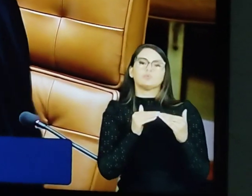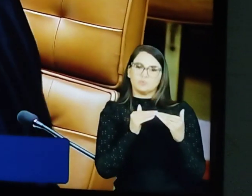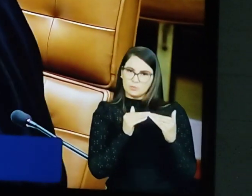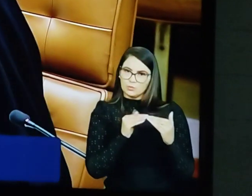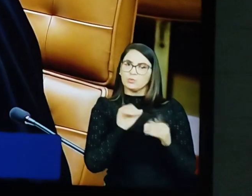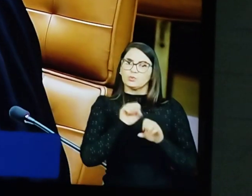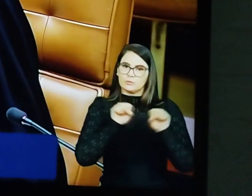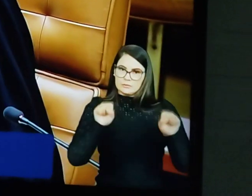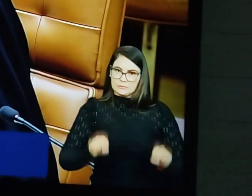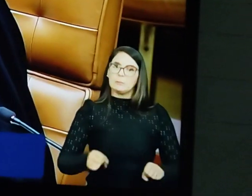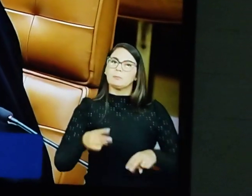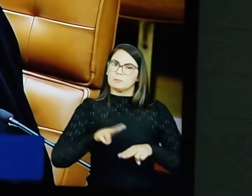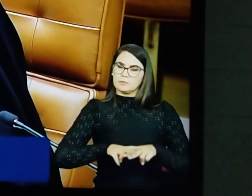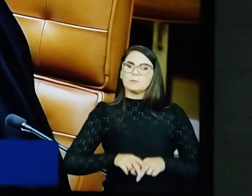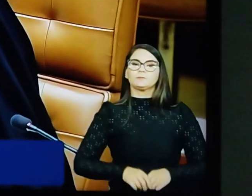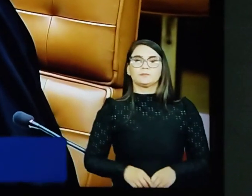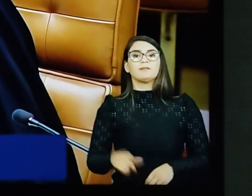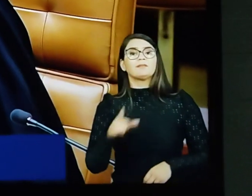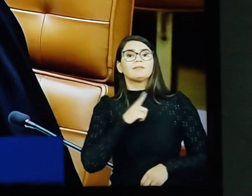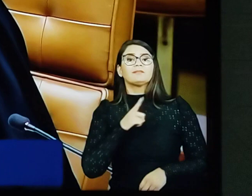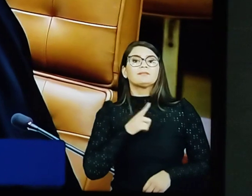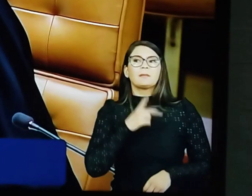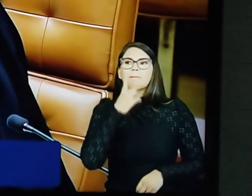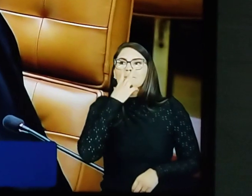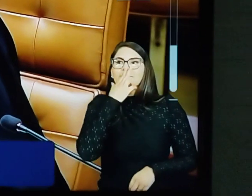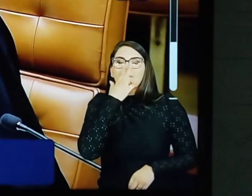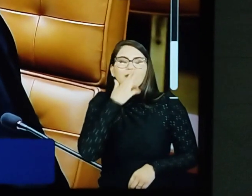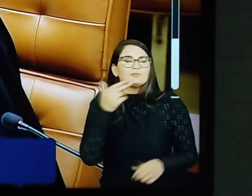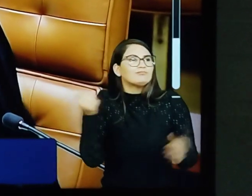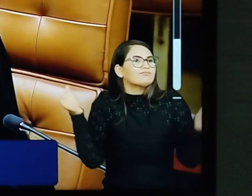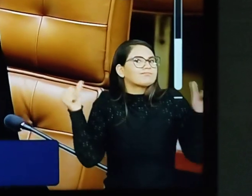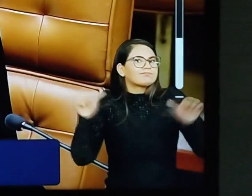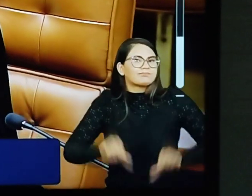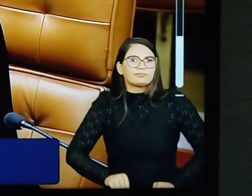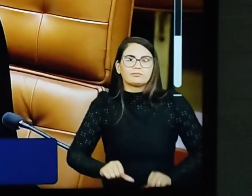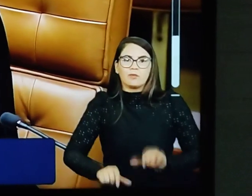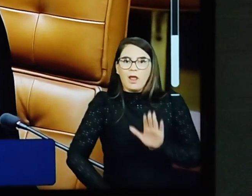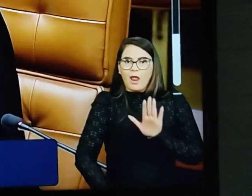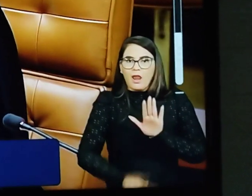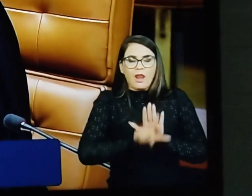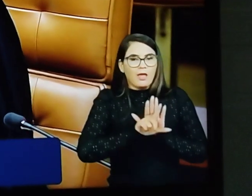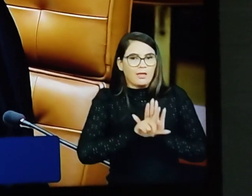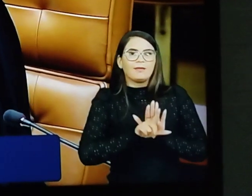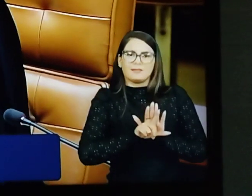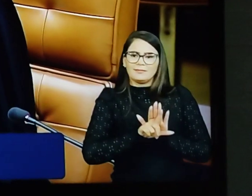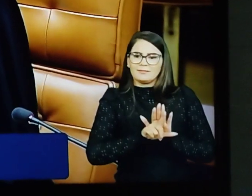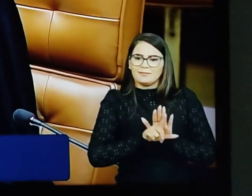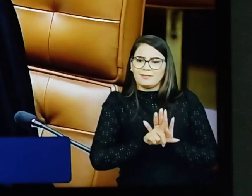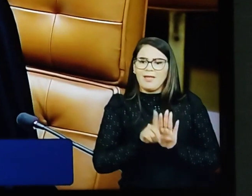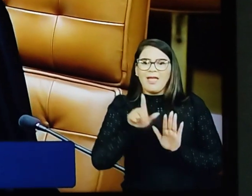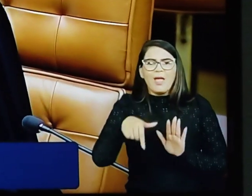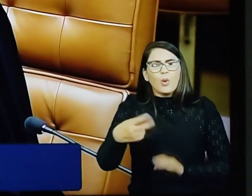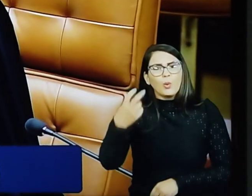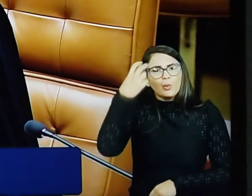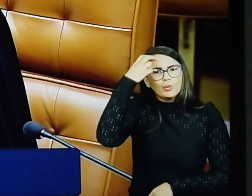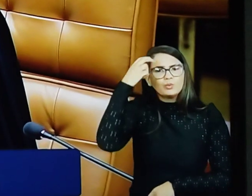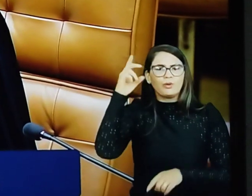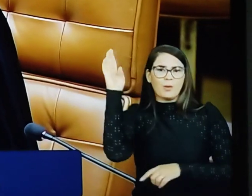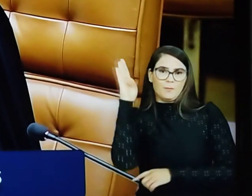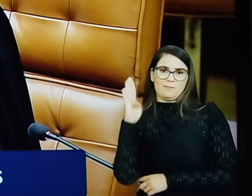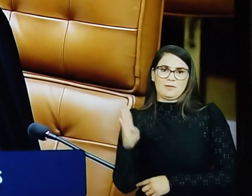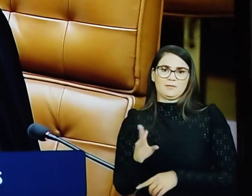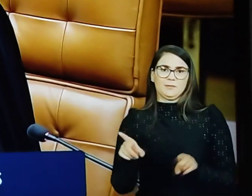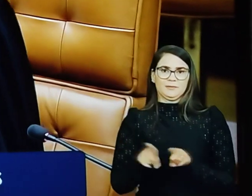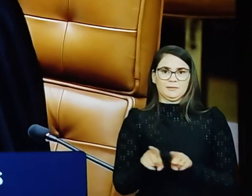Estado no sistema prisional. Há uma esquizofrenia legislativa, eu diria mais cultural